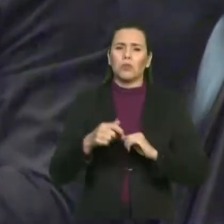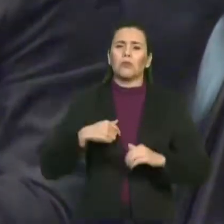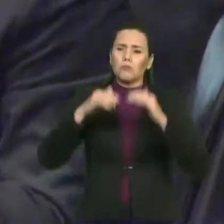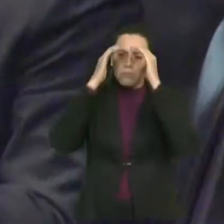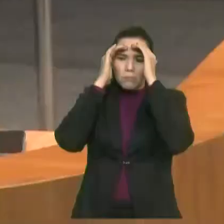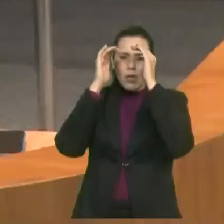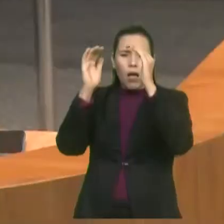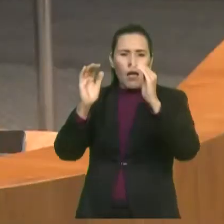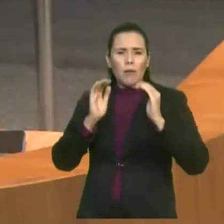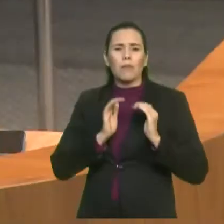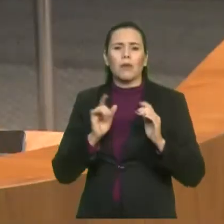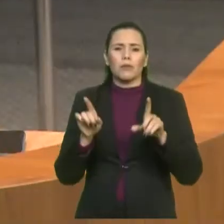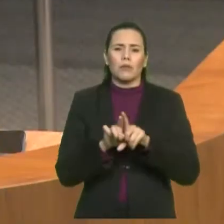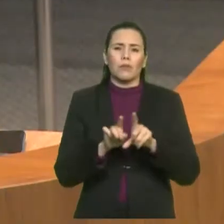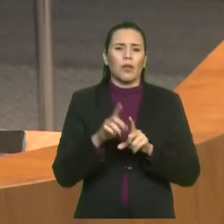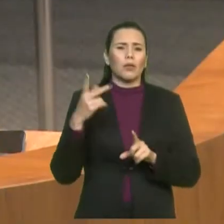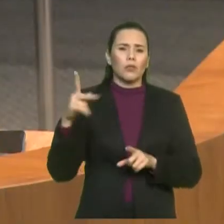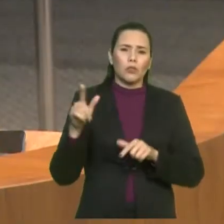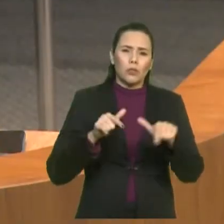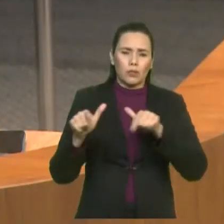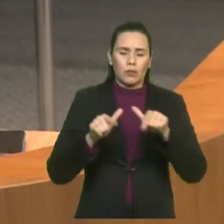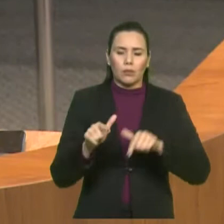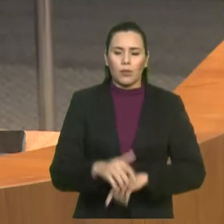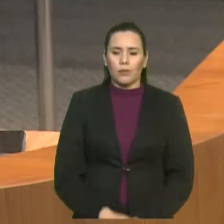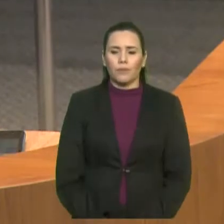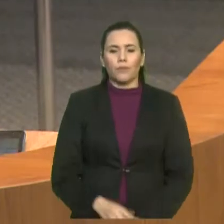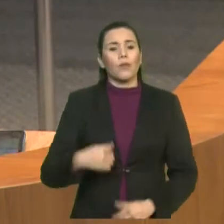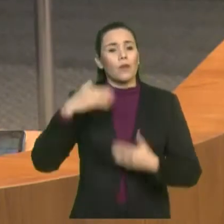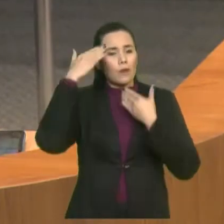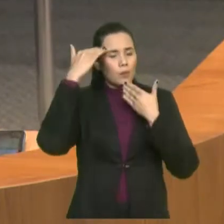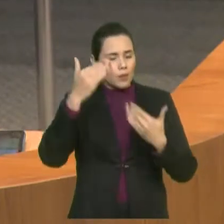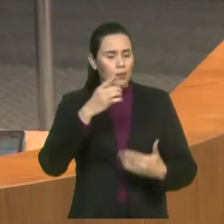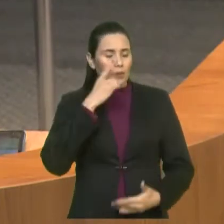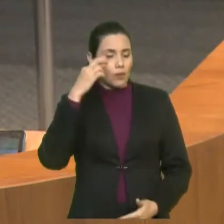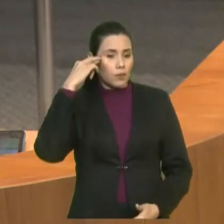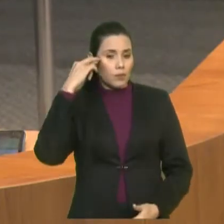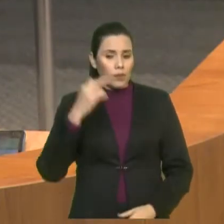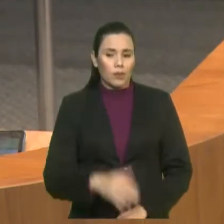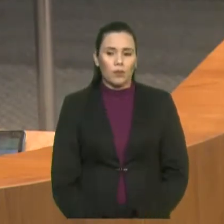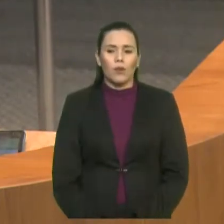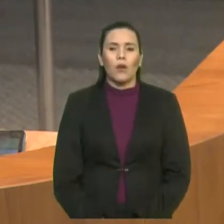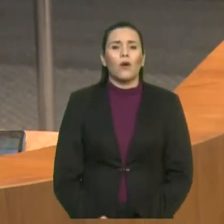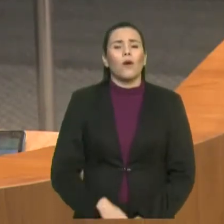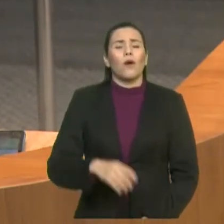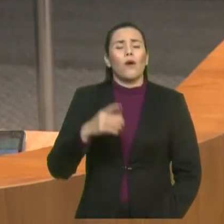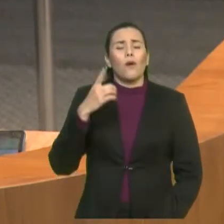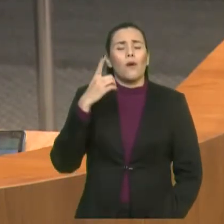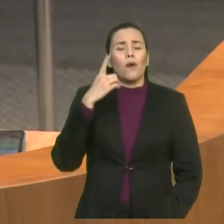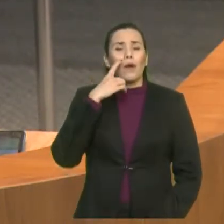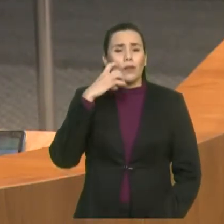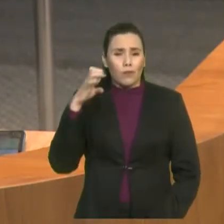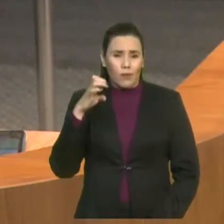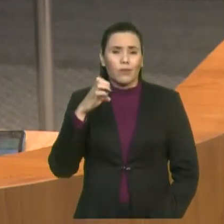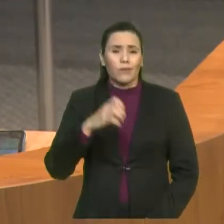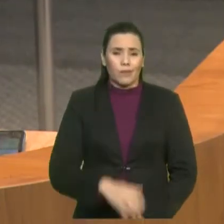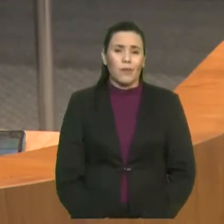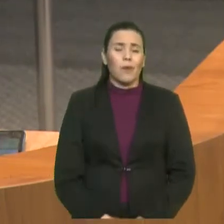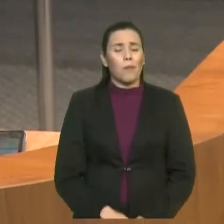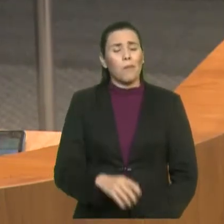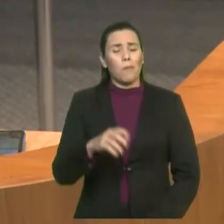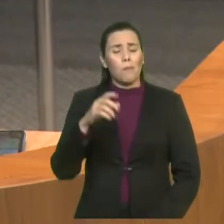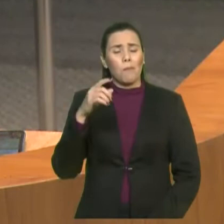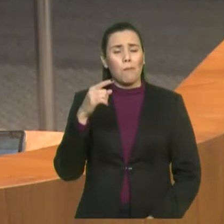obrigado pela parte, deputado Roberto. O prefeito Edivaldo, de fato, é um político muito leve, se relaciona bem.